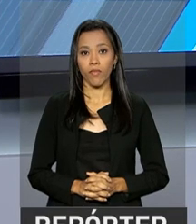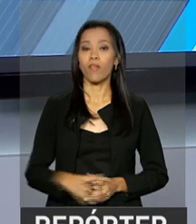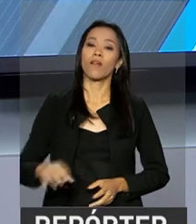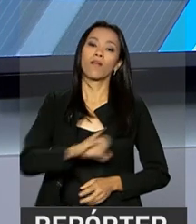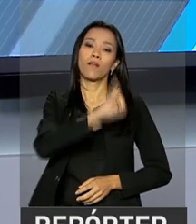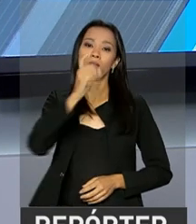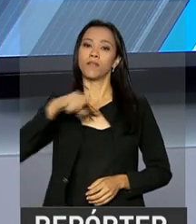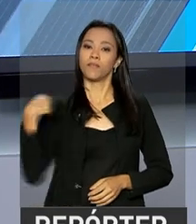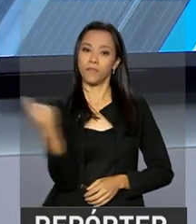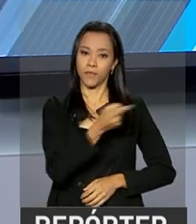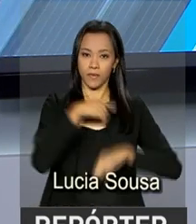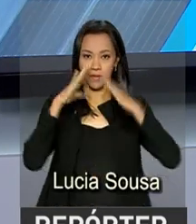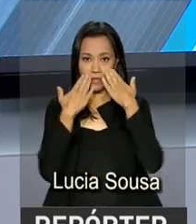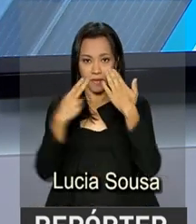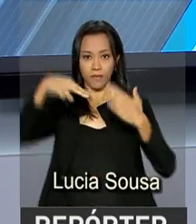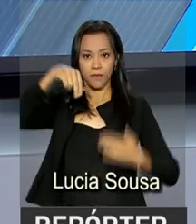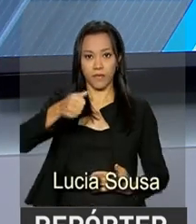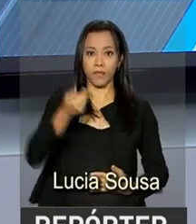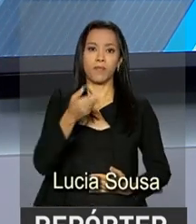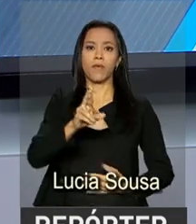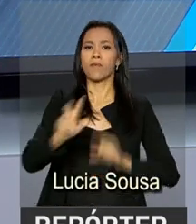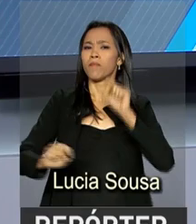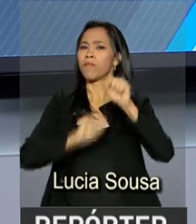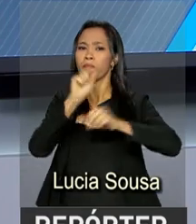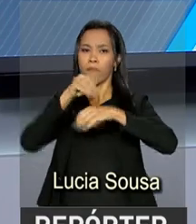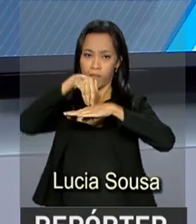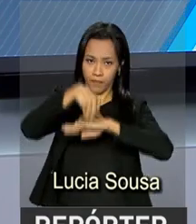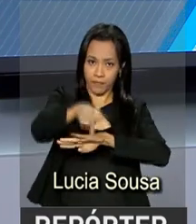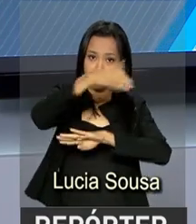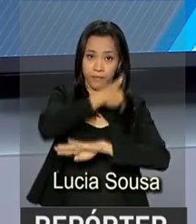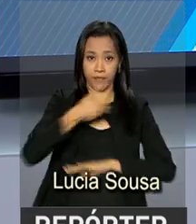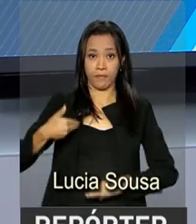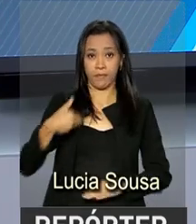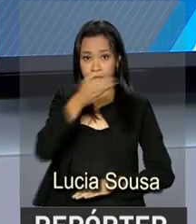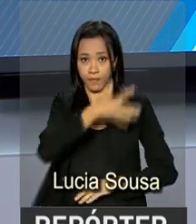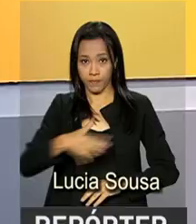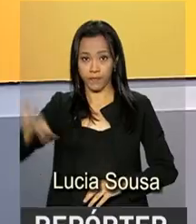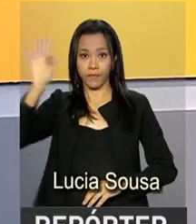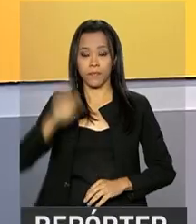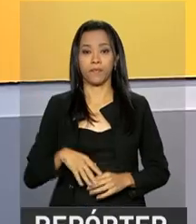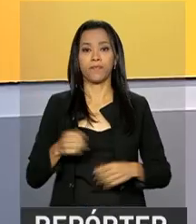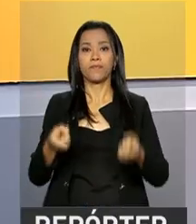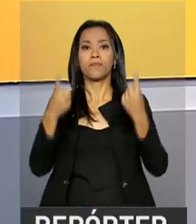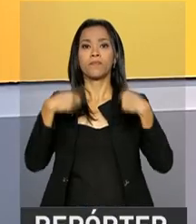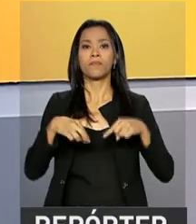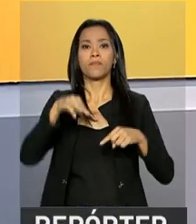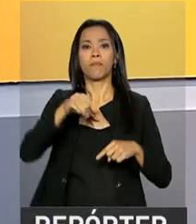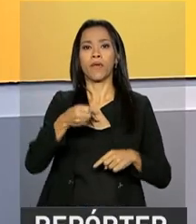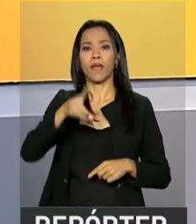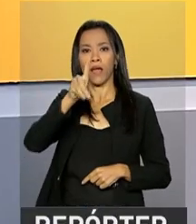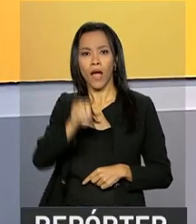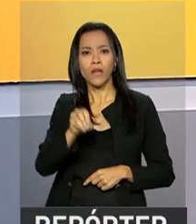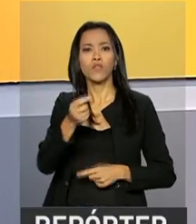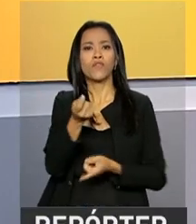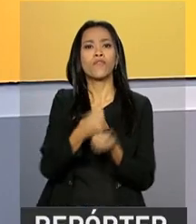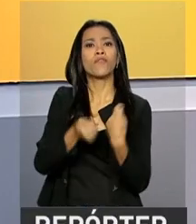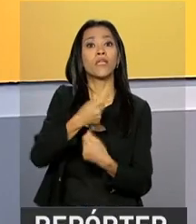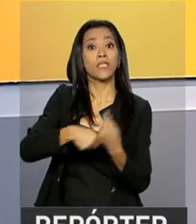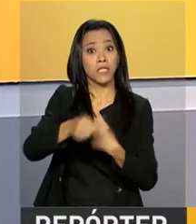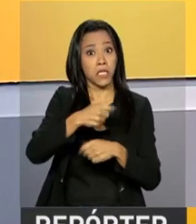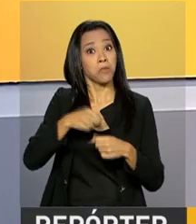lá estamos de volta com o repórter mbr as notícias do governo federal o mercado financeiro mantém o otimismo